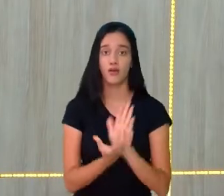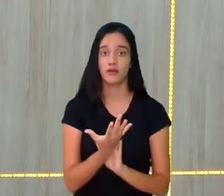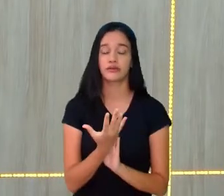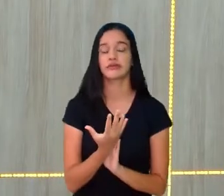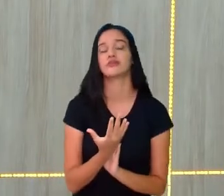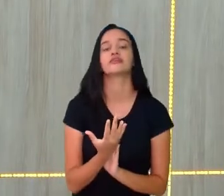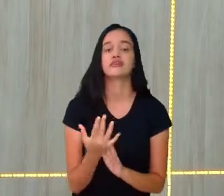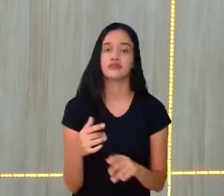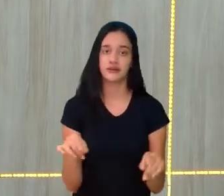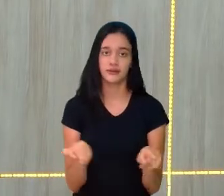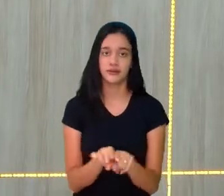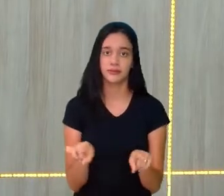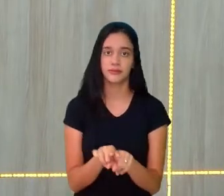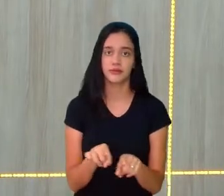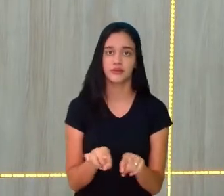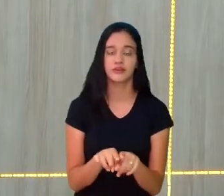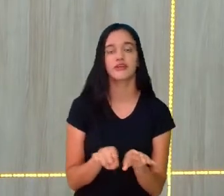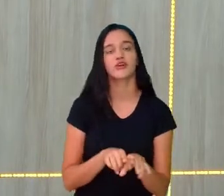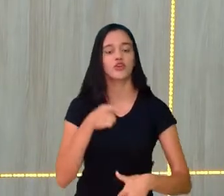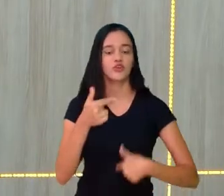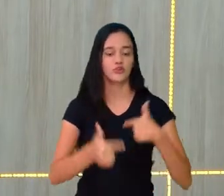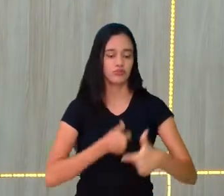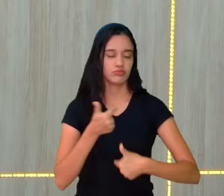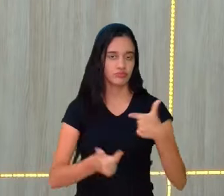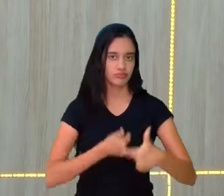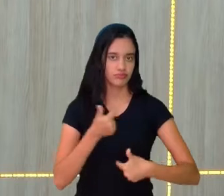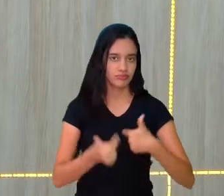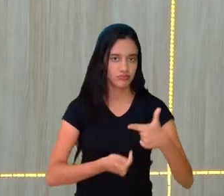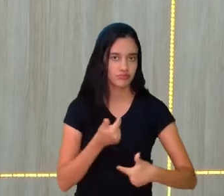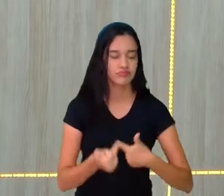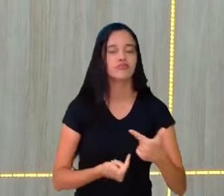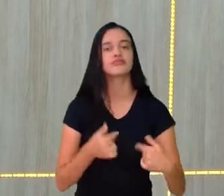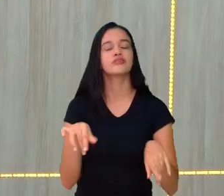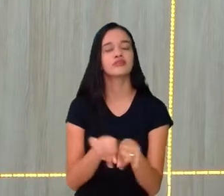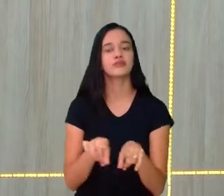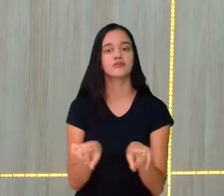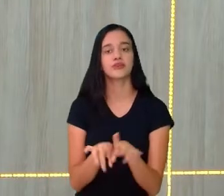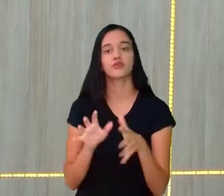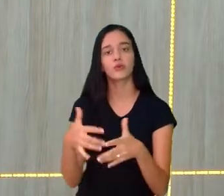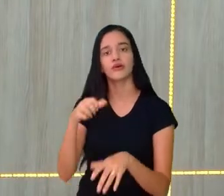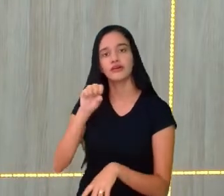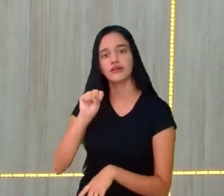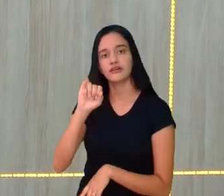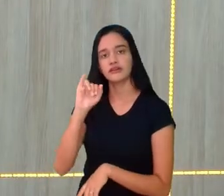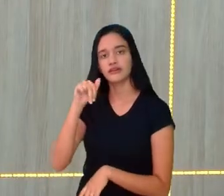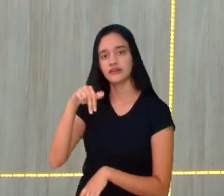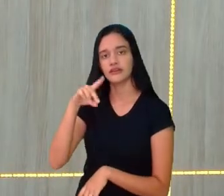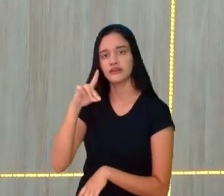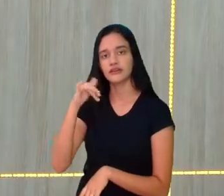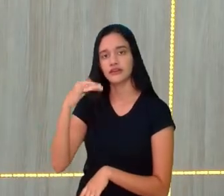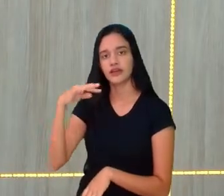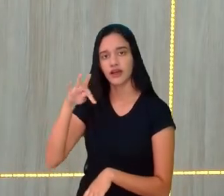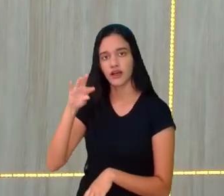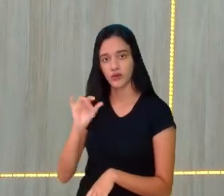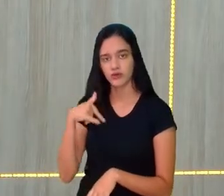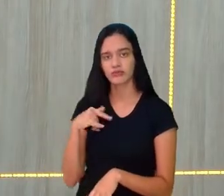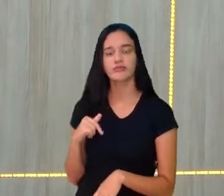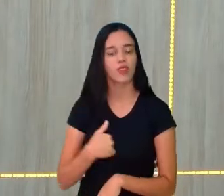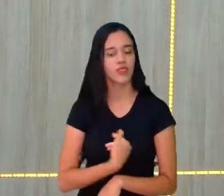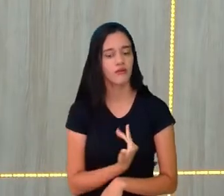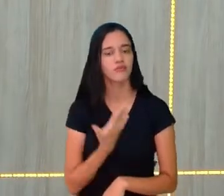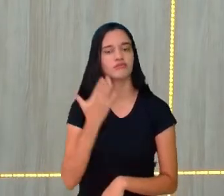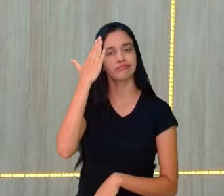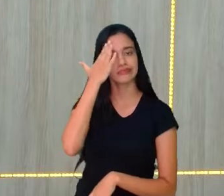dos primeiros postos de trabalho, né, dos sindicatos. Vamos tentar entender tudo isso também ao longo do tempo.